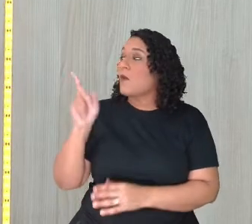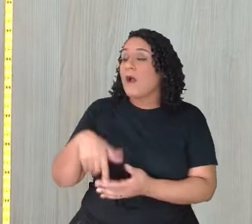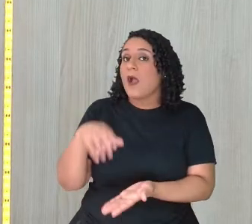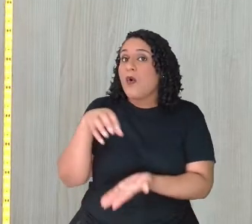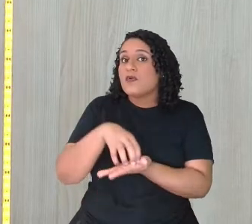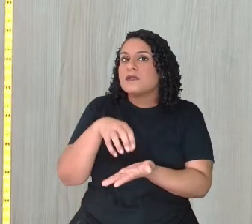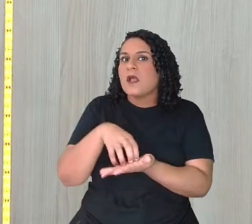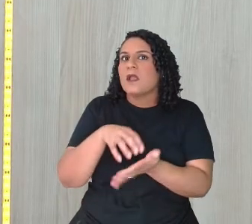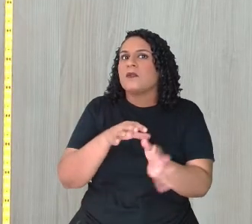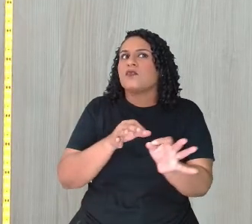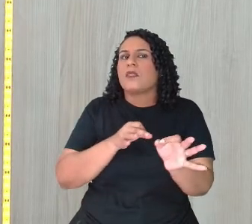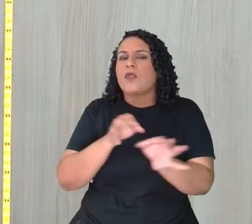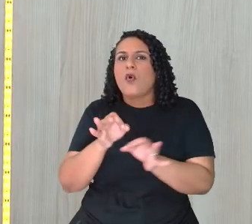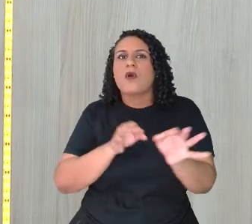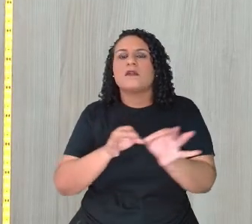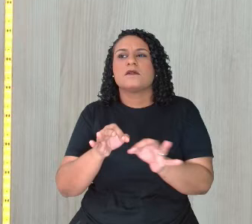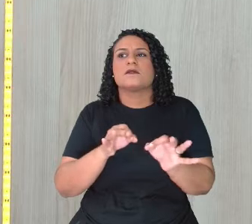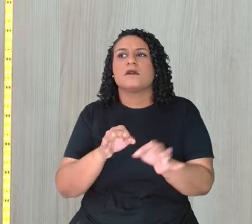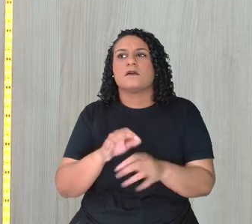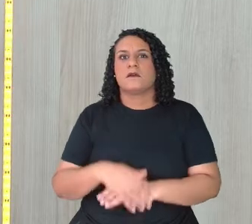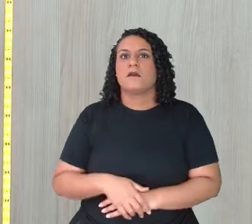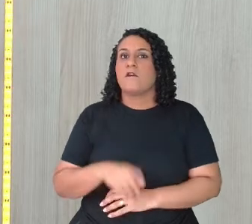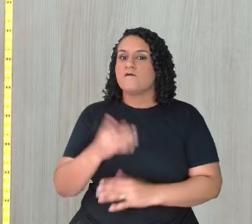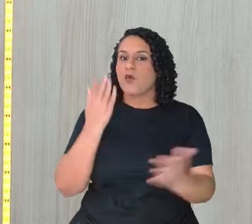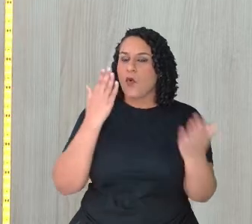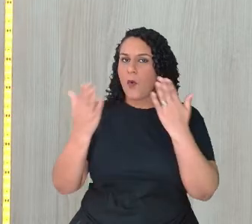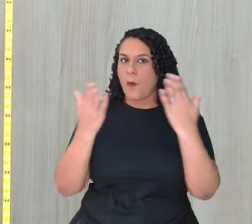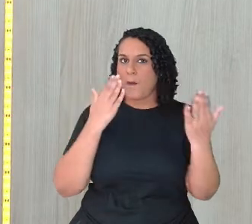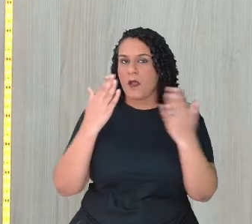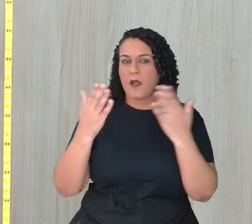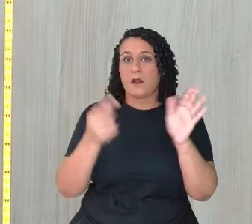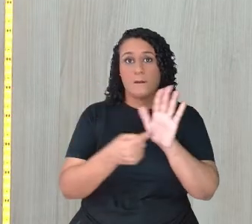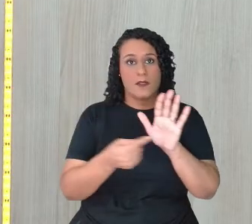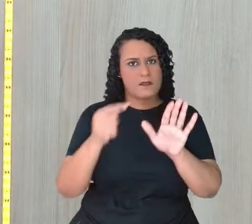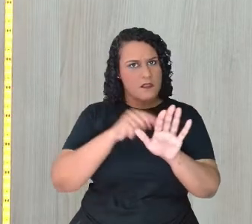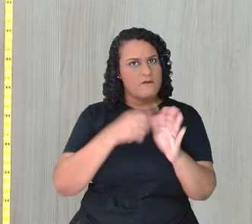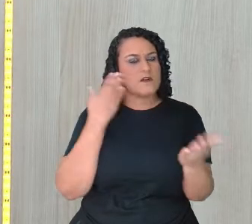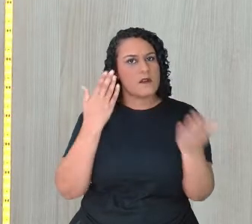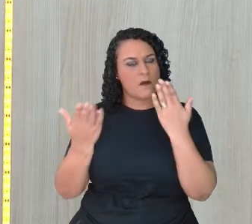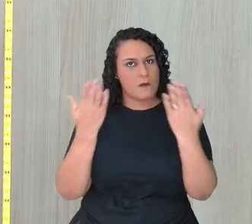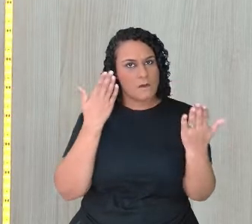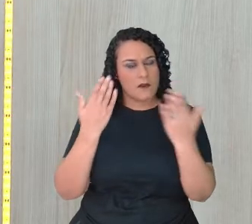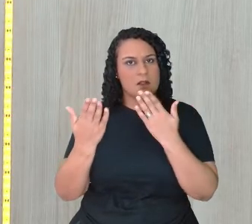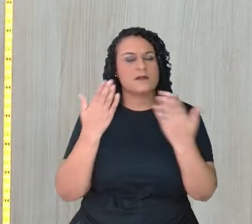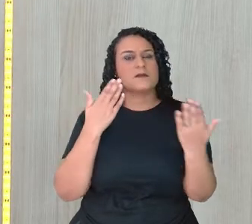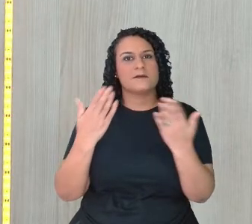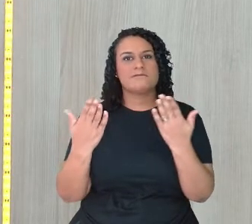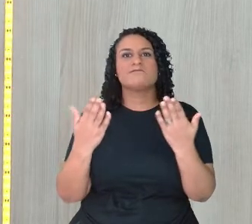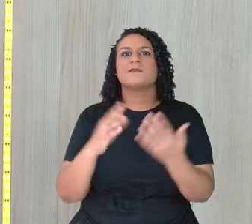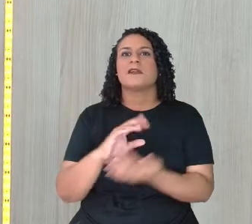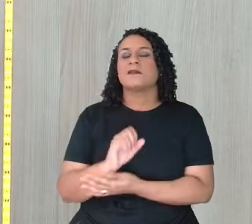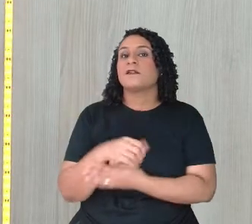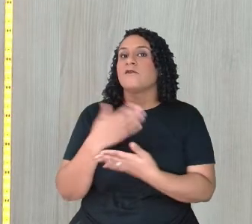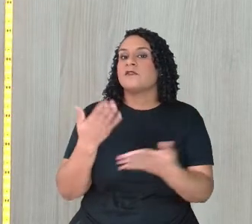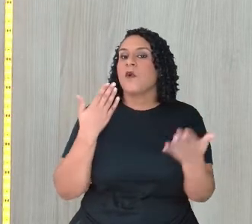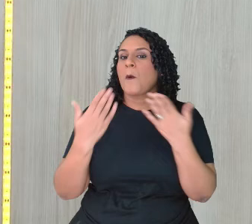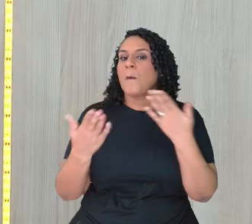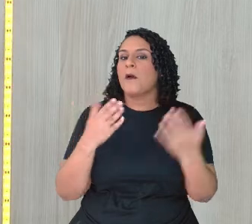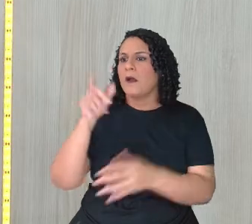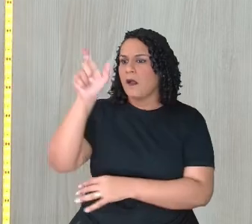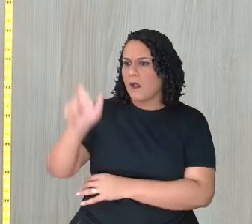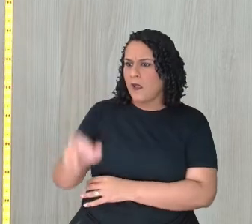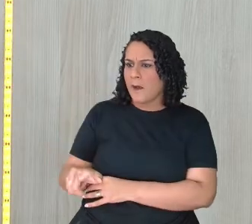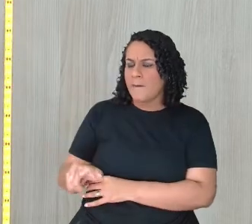da organização. Então, quando você compara, né? No caso, a metáfora é uma comparação implícita. Quando você compara a pessoa